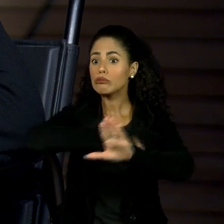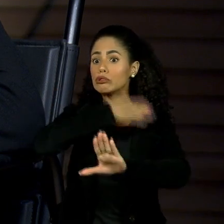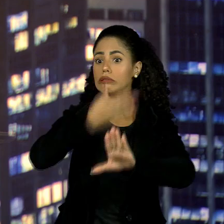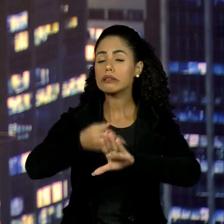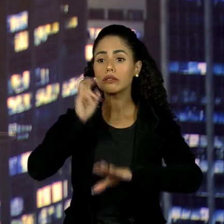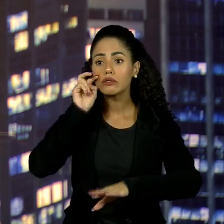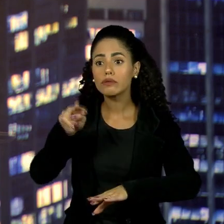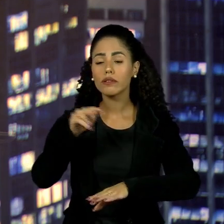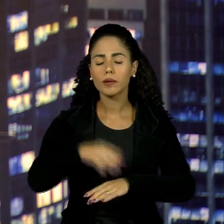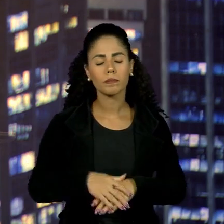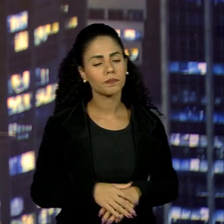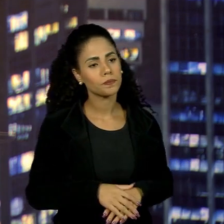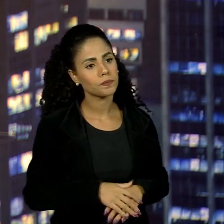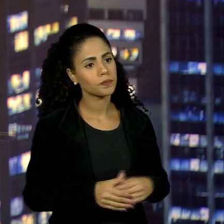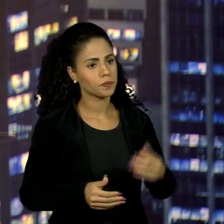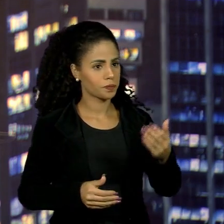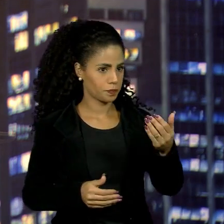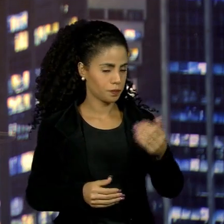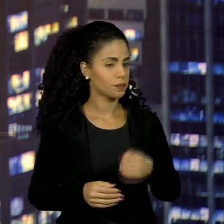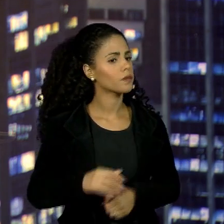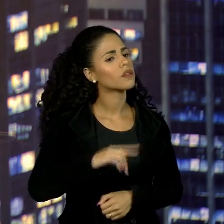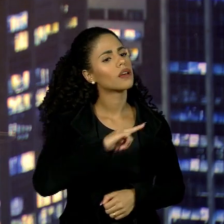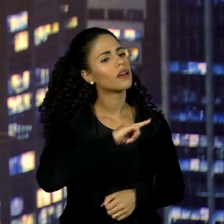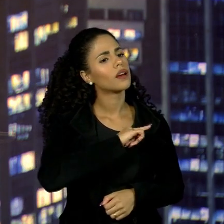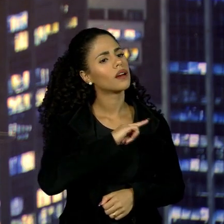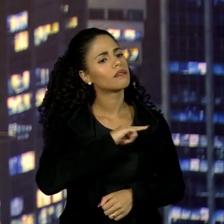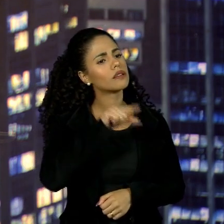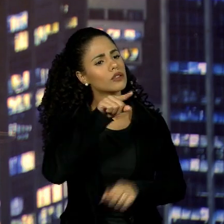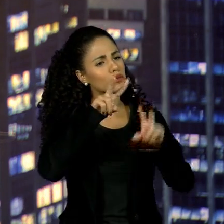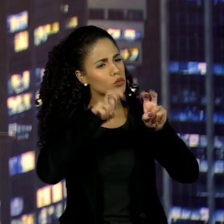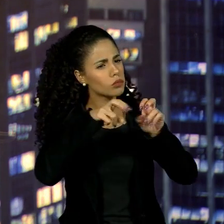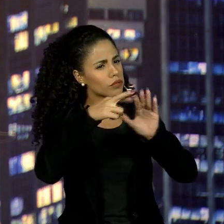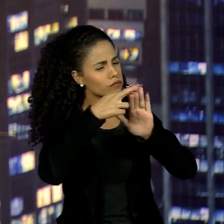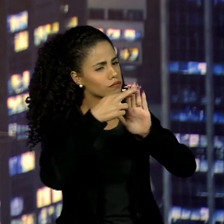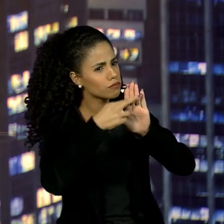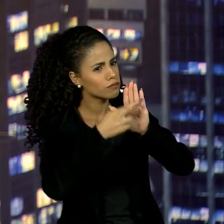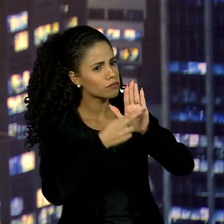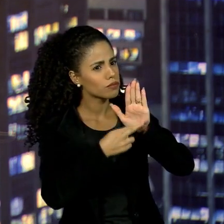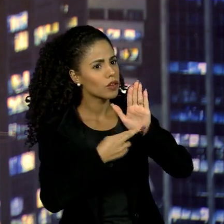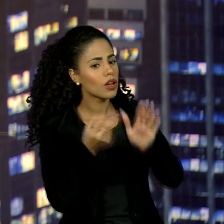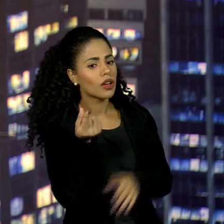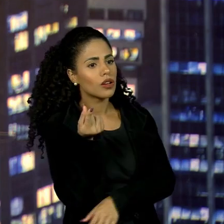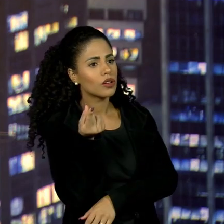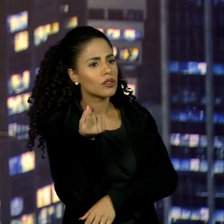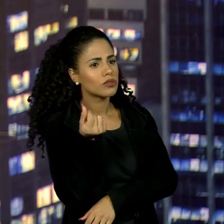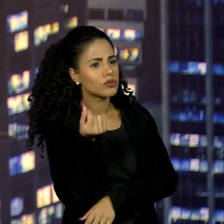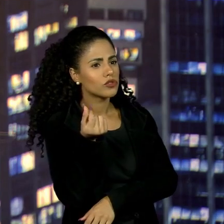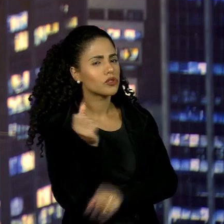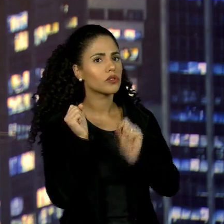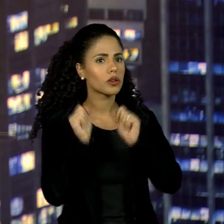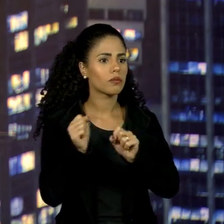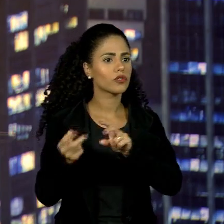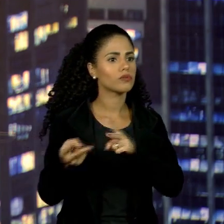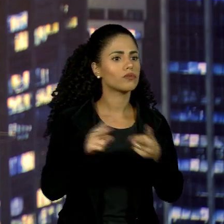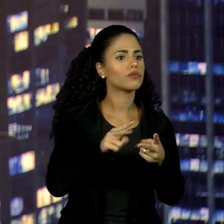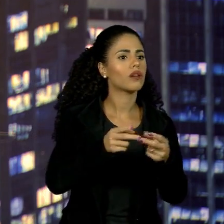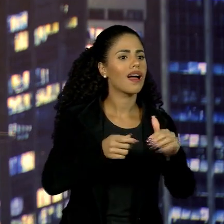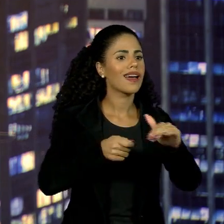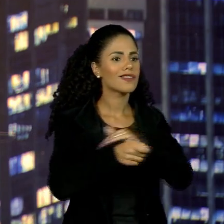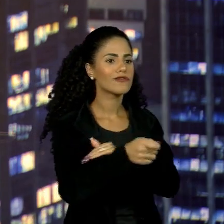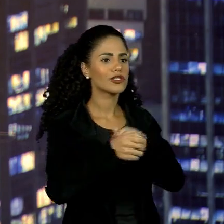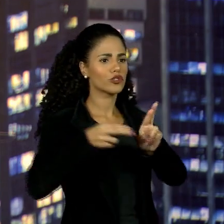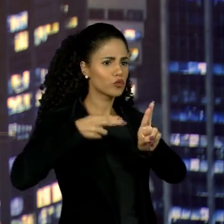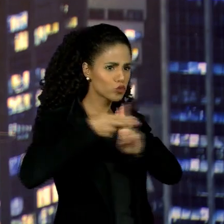passo para o doutor Hermano também. Existe nessa regulação um dinheiro que vai ser transferido para o SUS? Porque eu